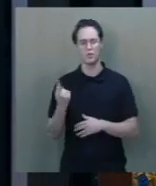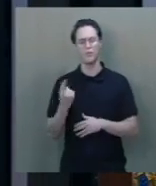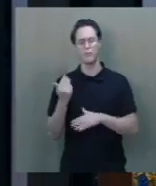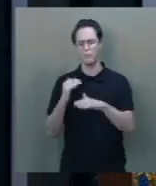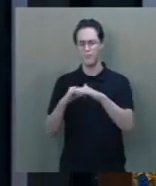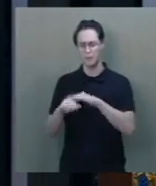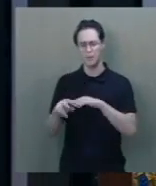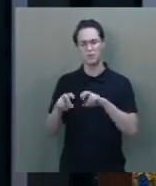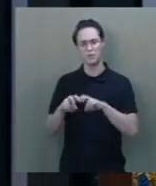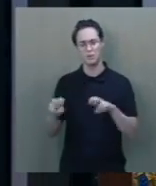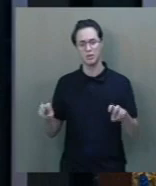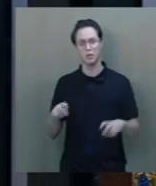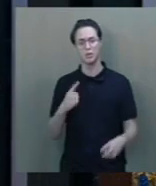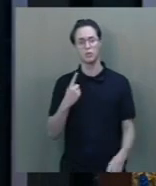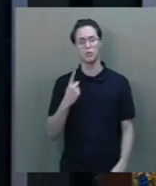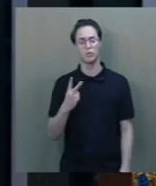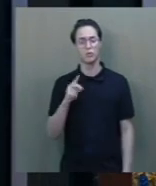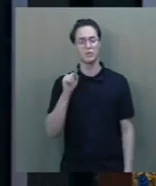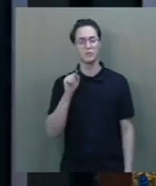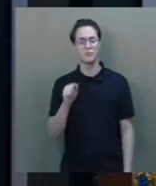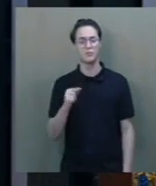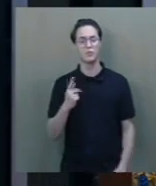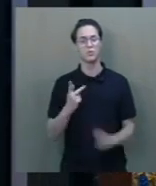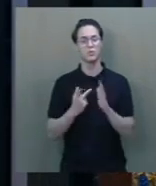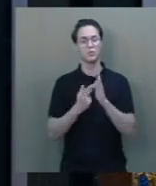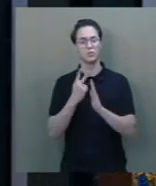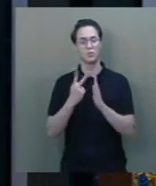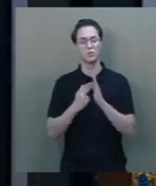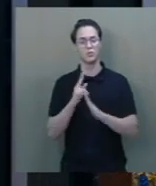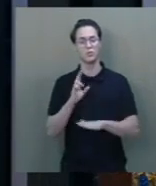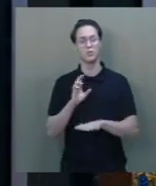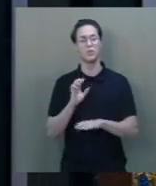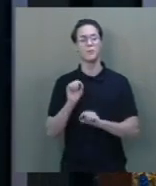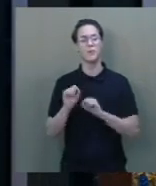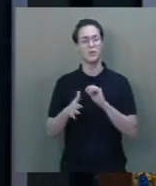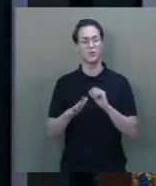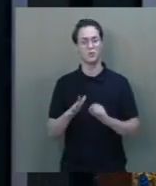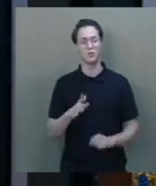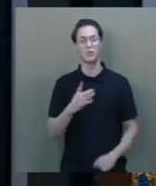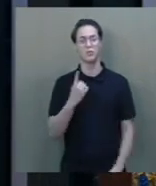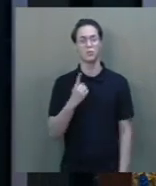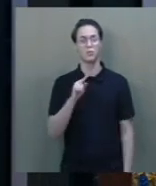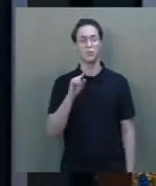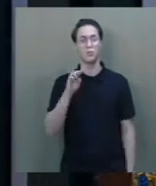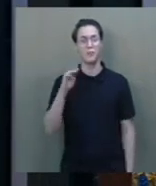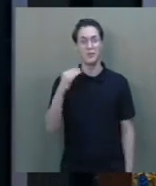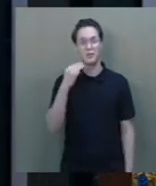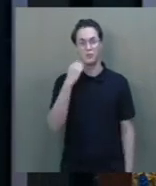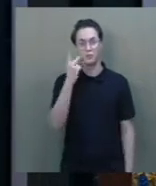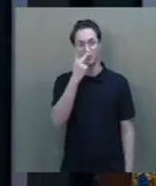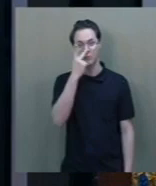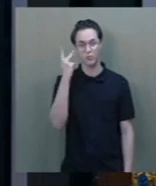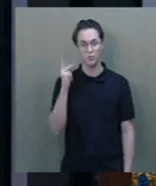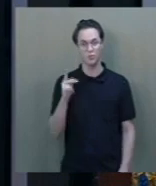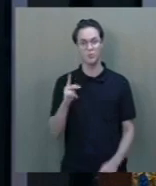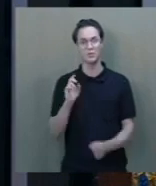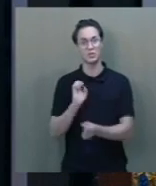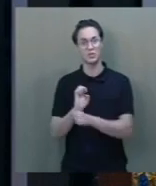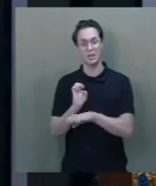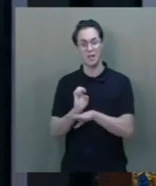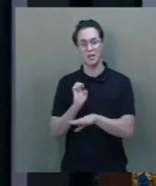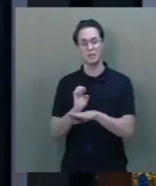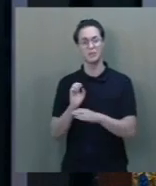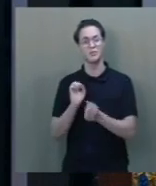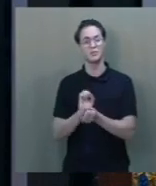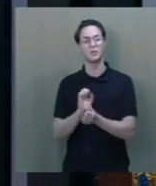bancada, 12 mil cirurgias no estado de 1 milhão e 200 mil pessoas. E ainda temos recursos para chegar a 15